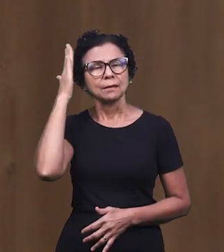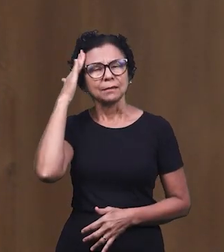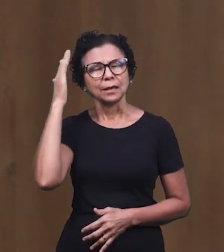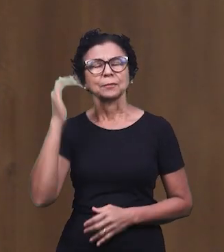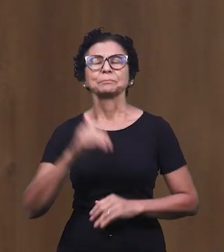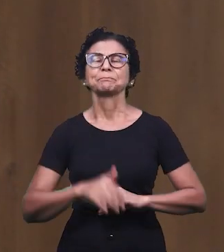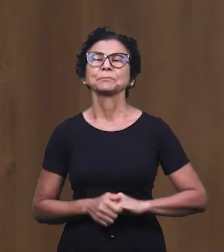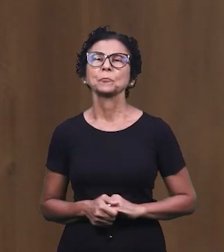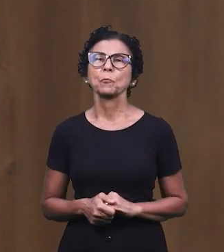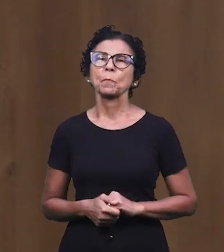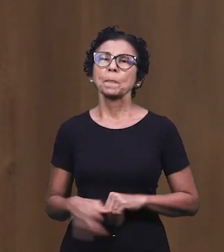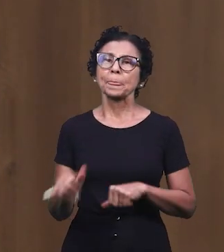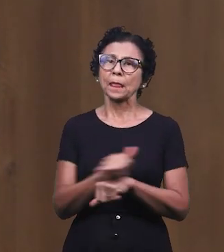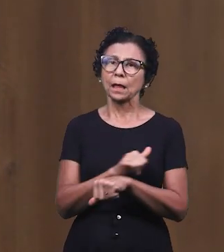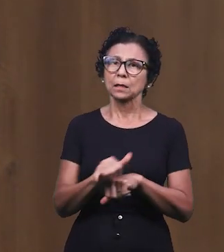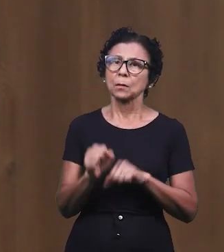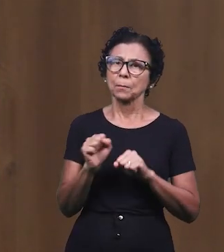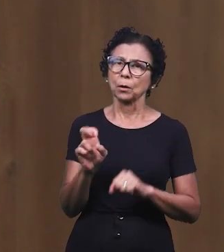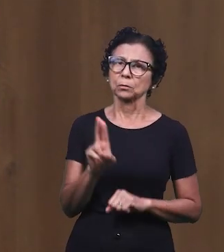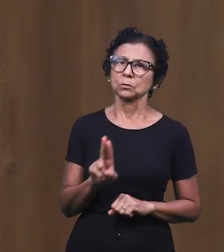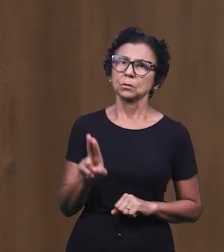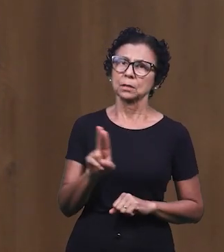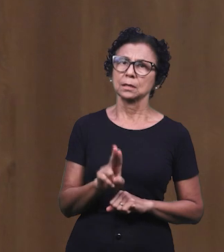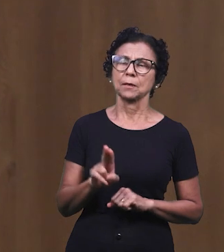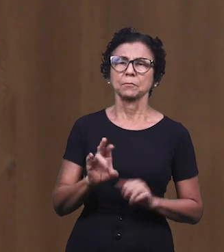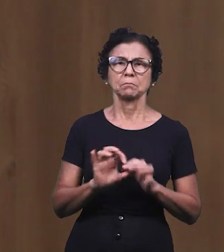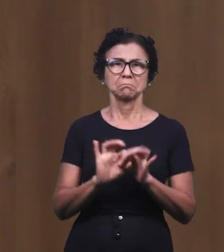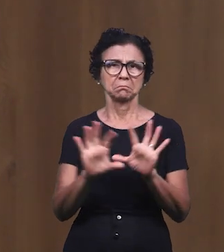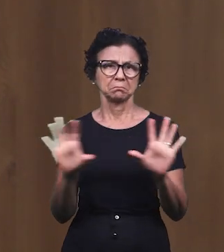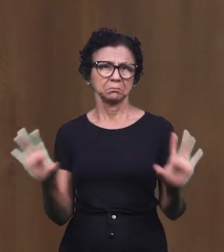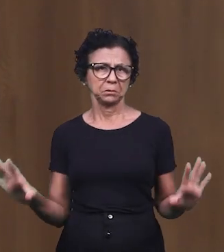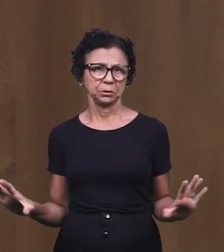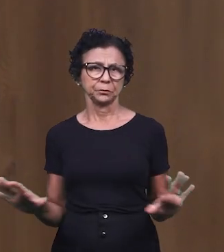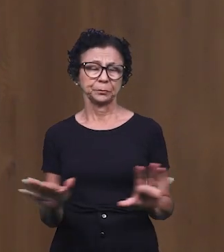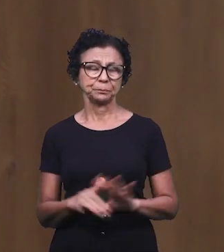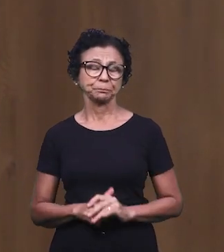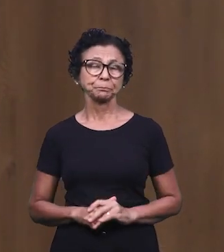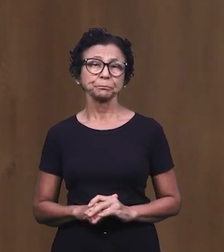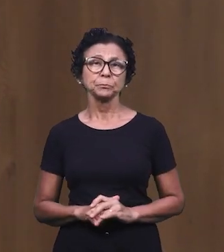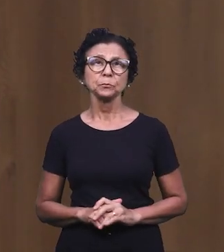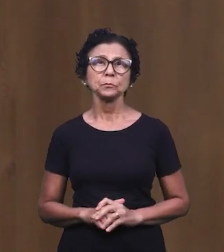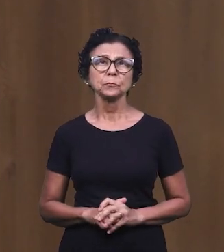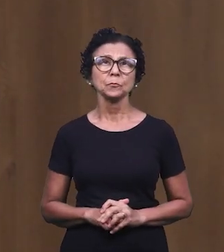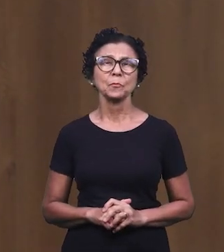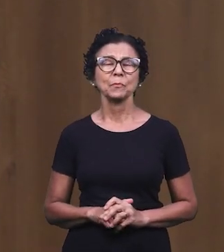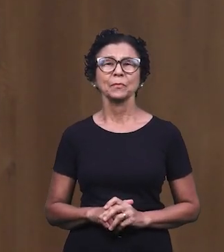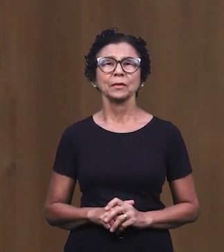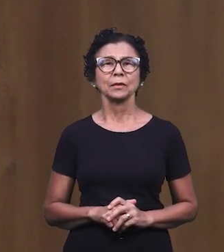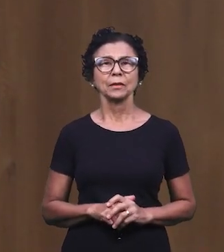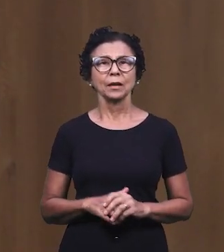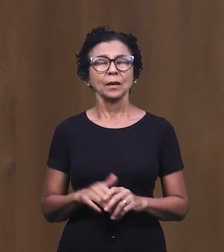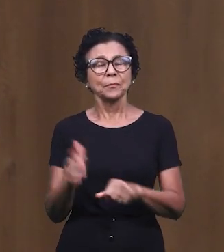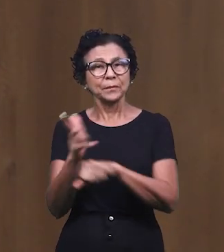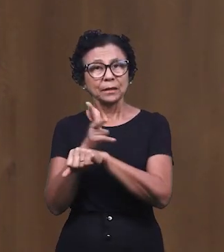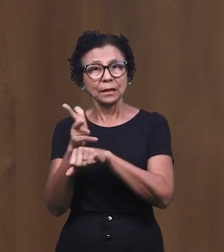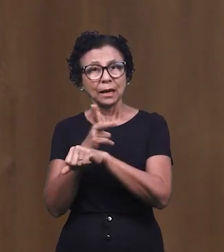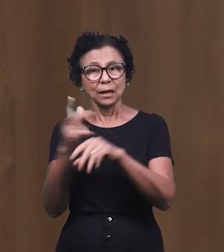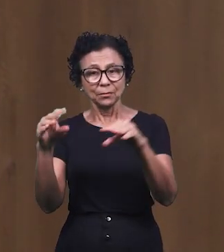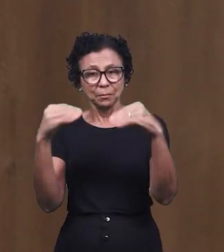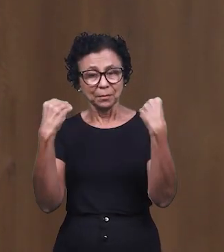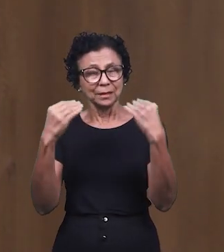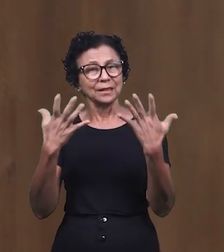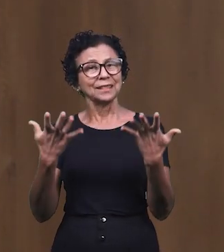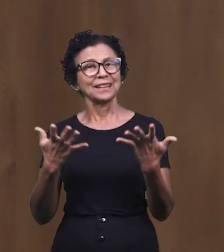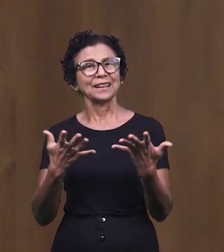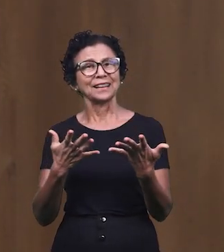que nós podemos utilizar. E os irmãos têm liberdade. Como a gente sempre fala, grave, manda pra gente ver como é que os irmãos